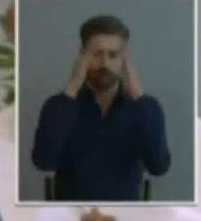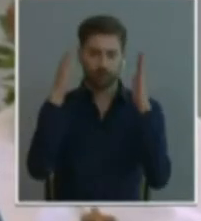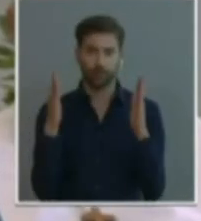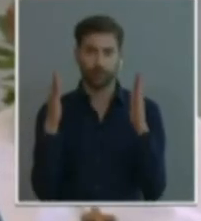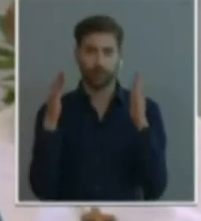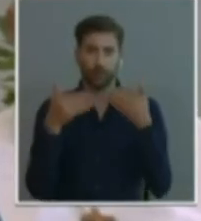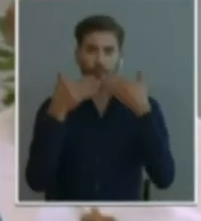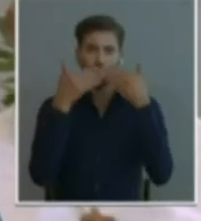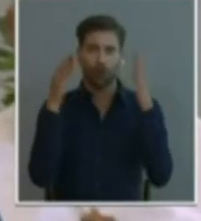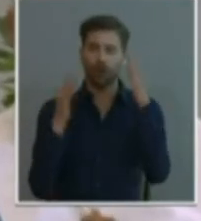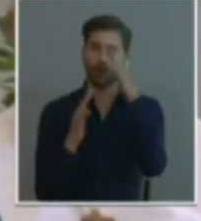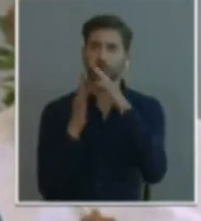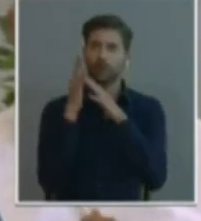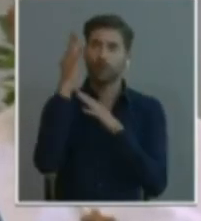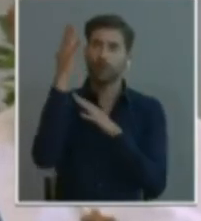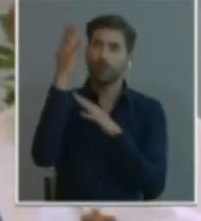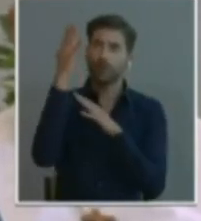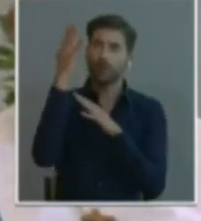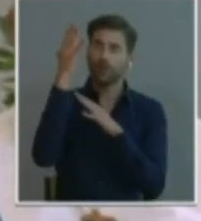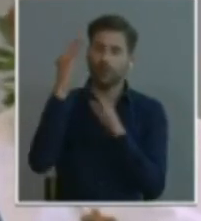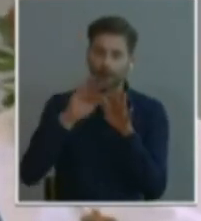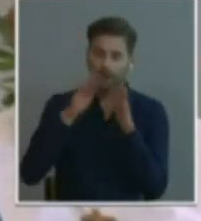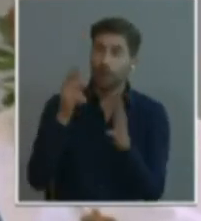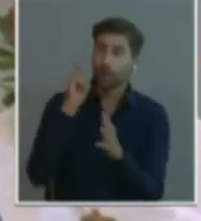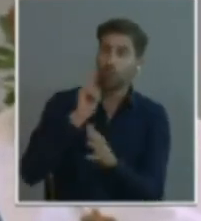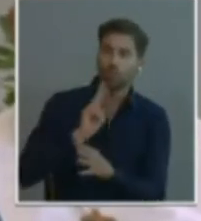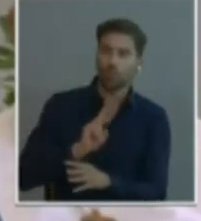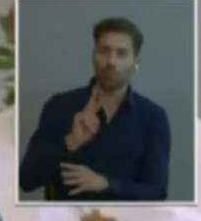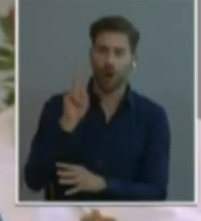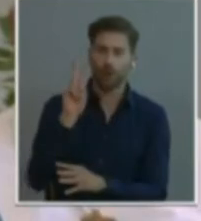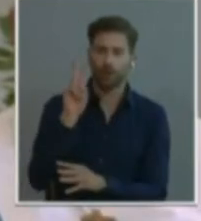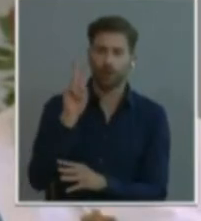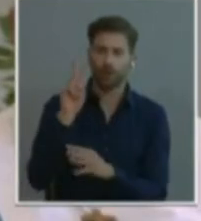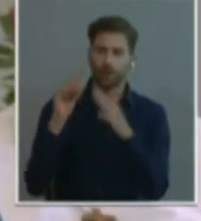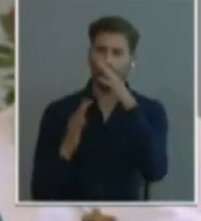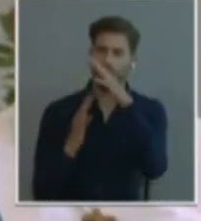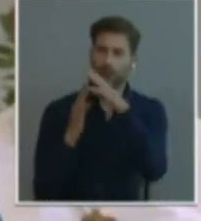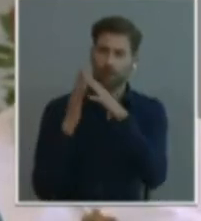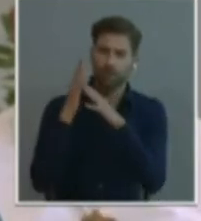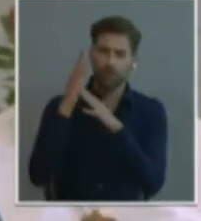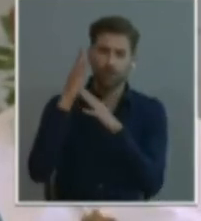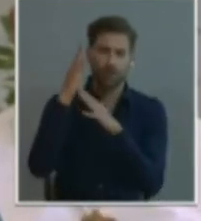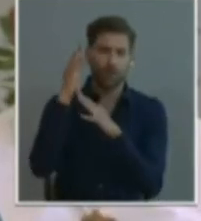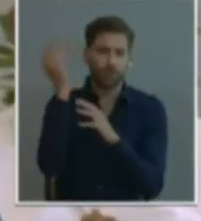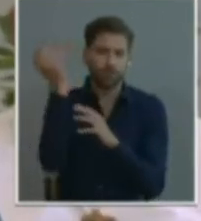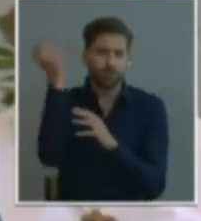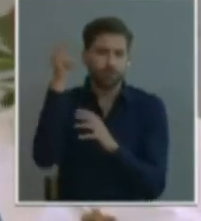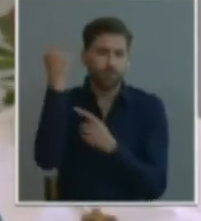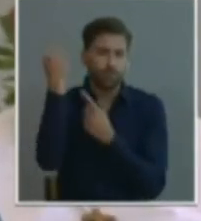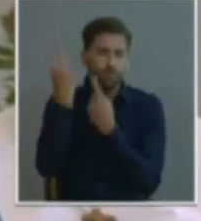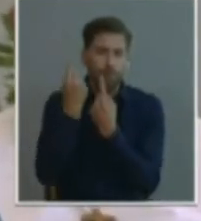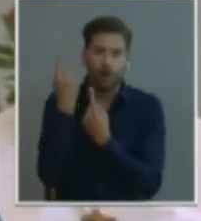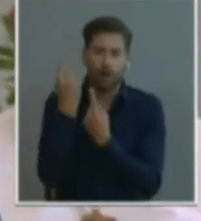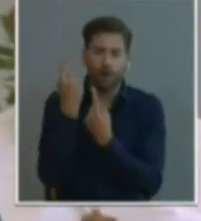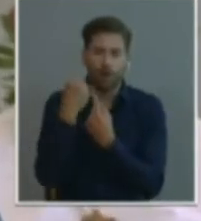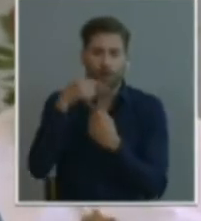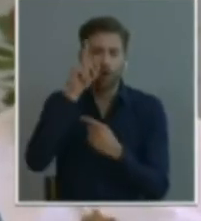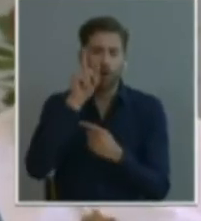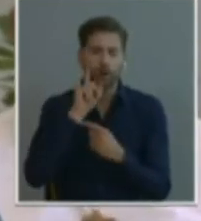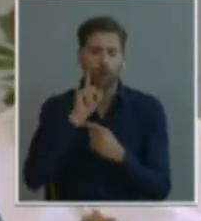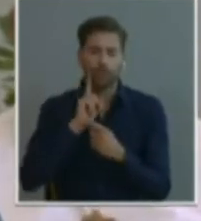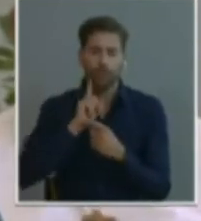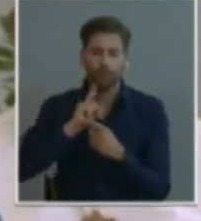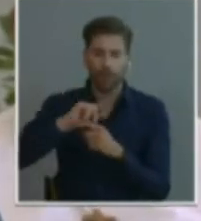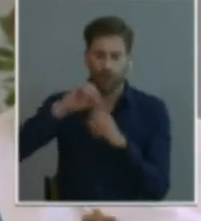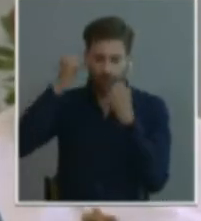foi vista no seu templo. Apareceu no céu um sinal grandioso, uma mulher revestida de